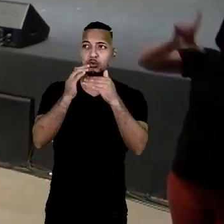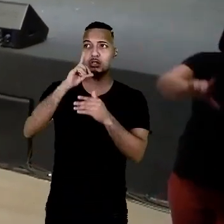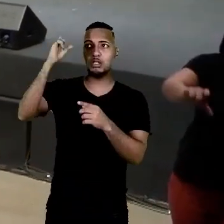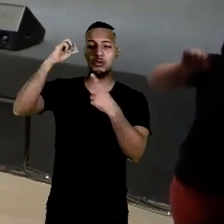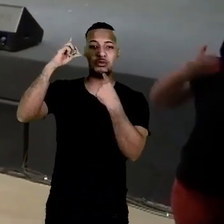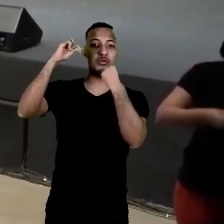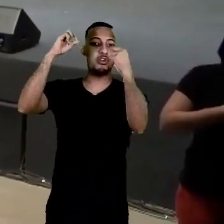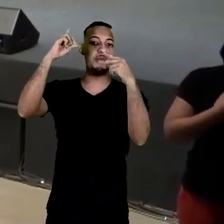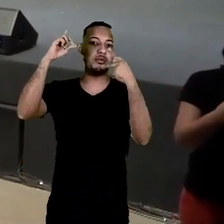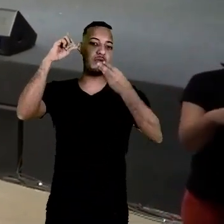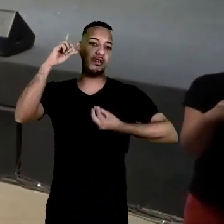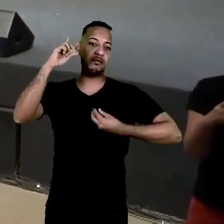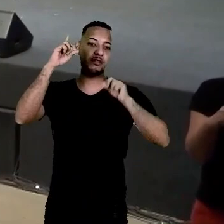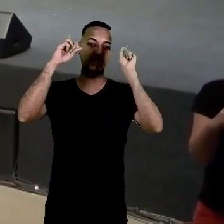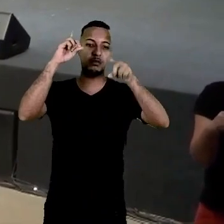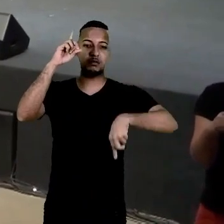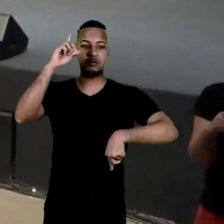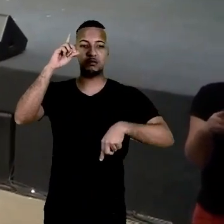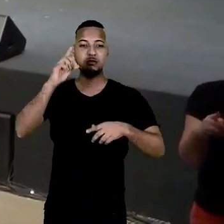vida.